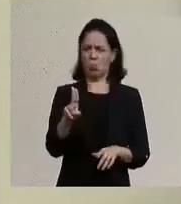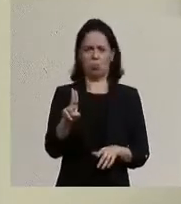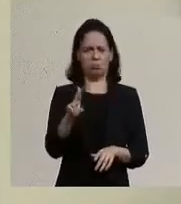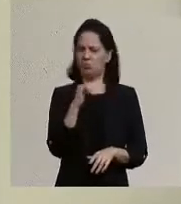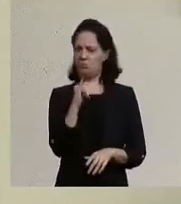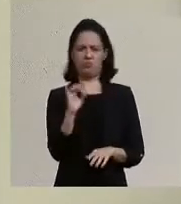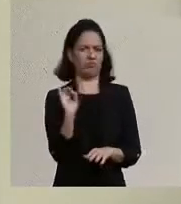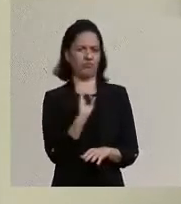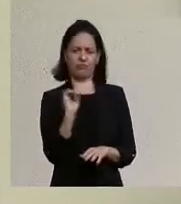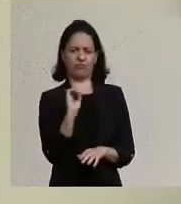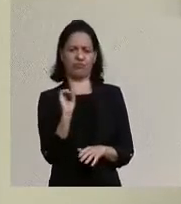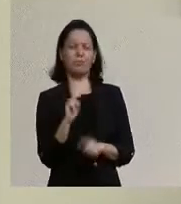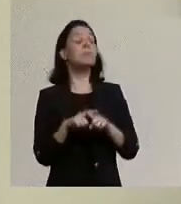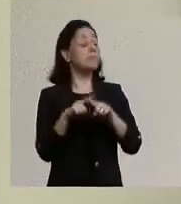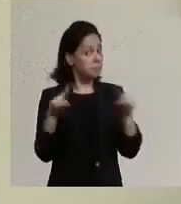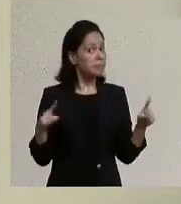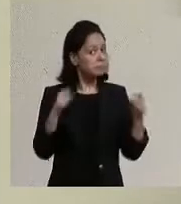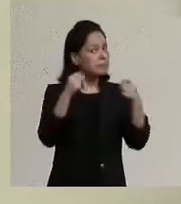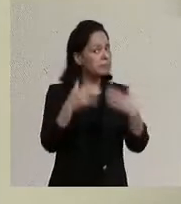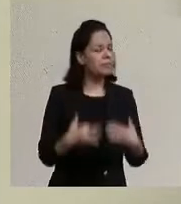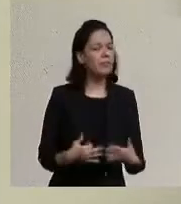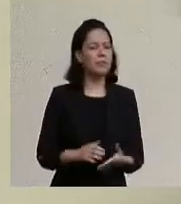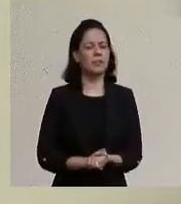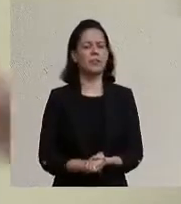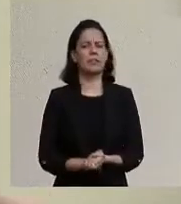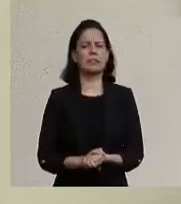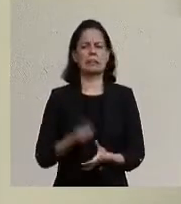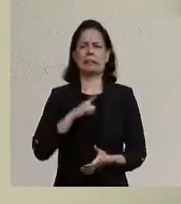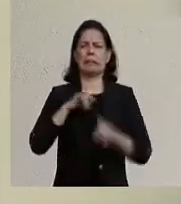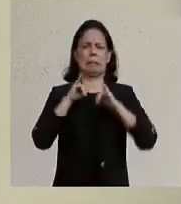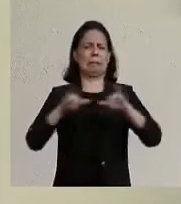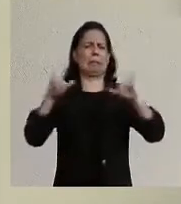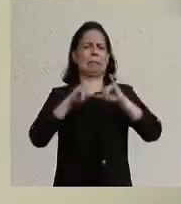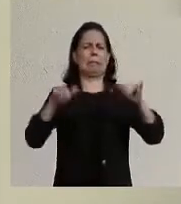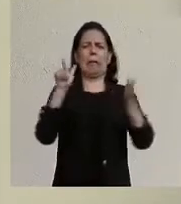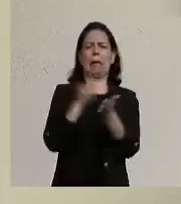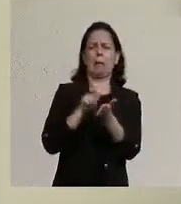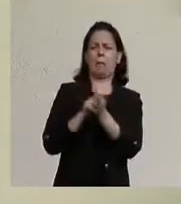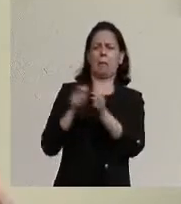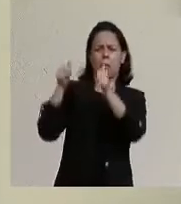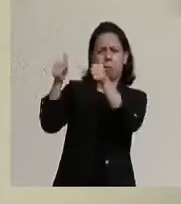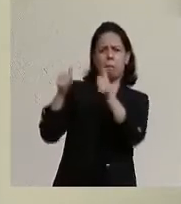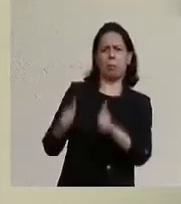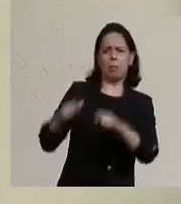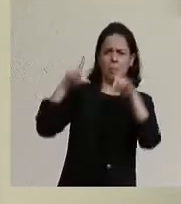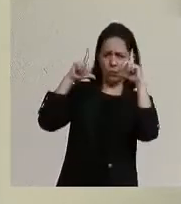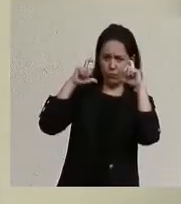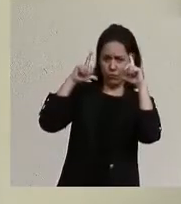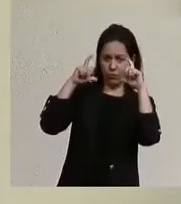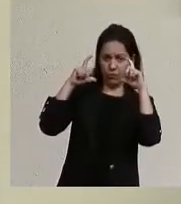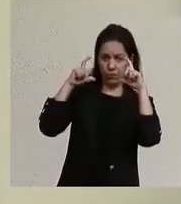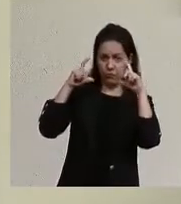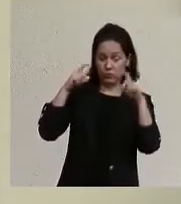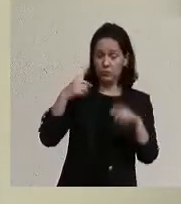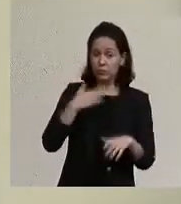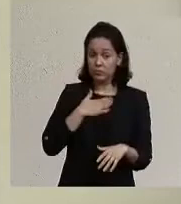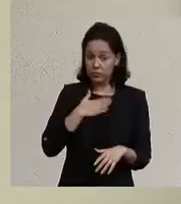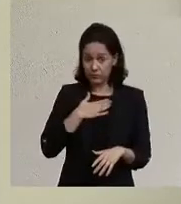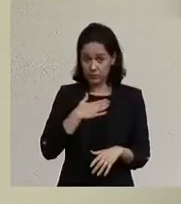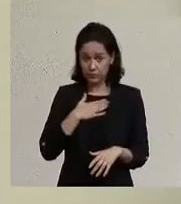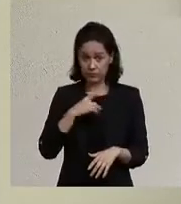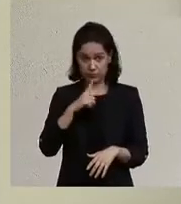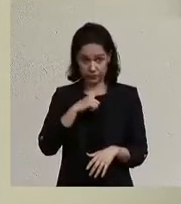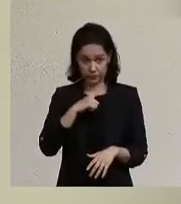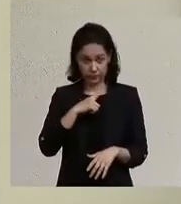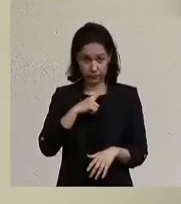Mas vamos lá estão falando aí de panfleto Coisa e Tal a minha candidata deputado